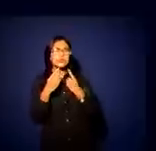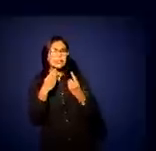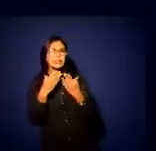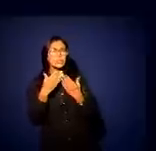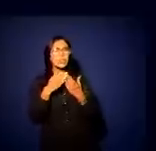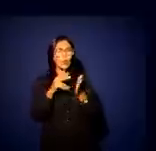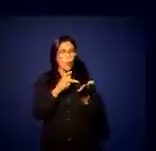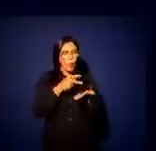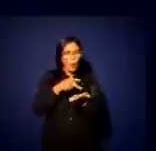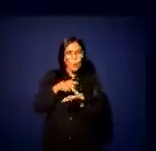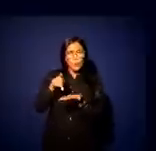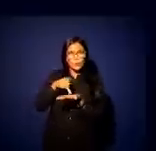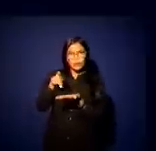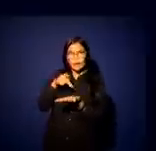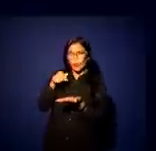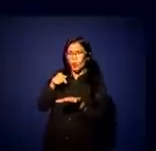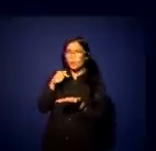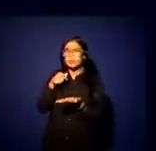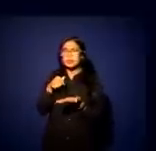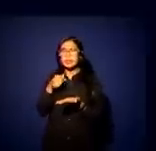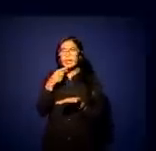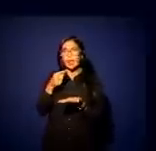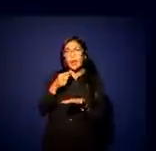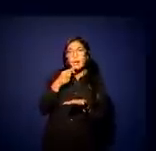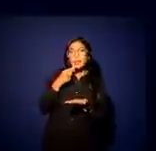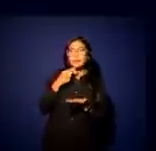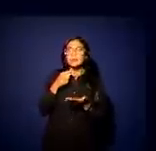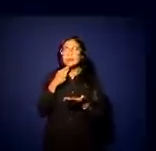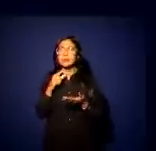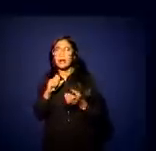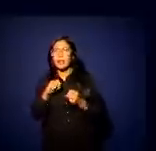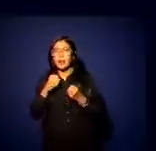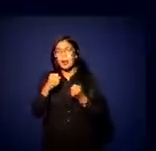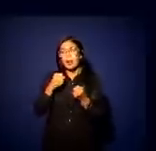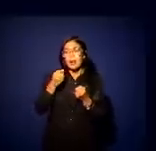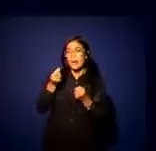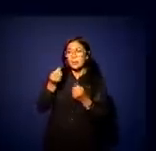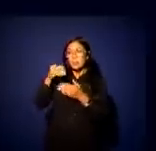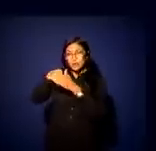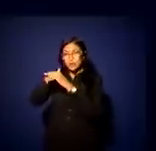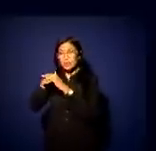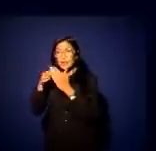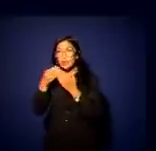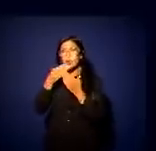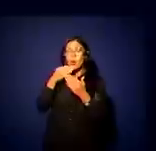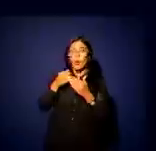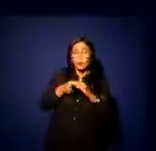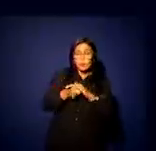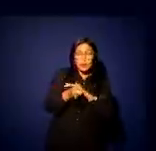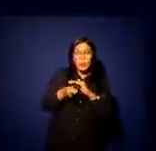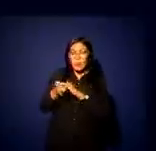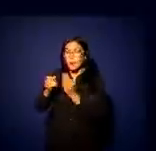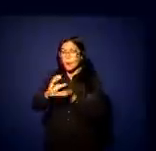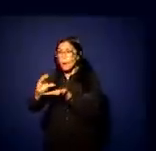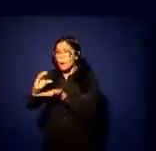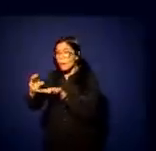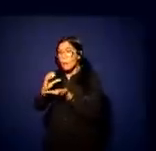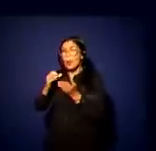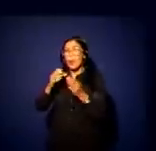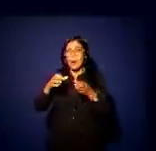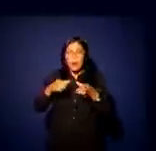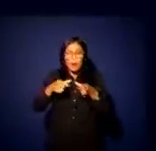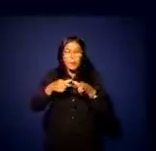é que o seu portfólio tá posicionado hoje ele tá mais ou menos defensivo tem mais ou menos caixa para quem tem fundo de multimercados mais ou menos ações